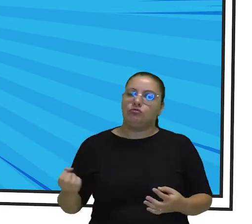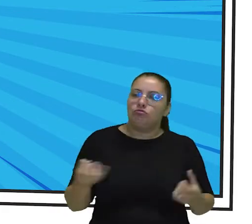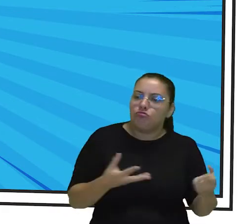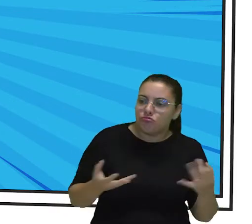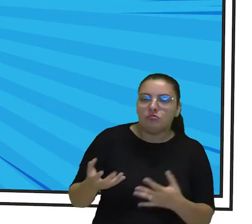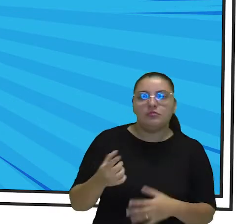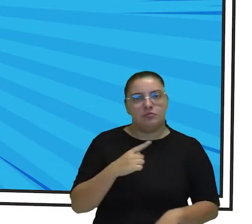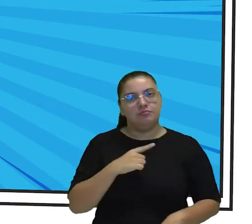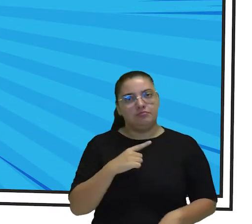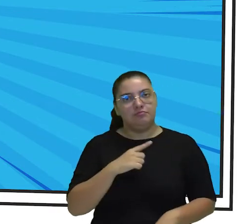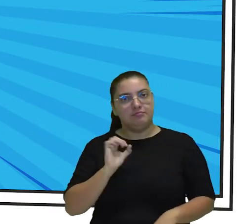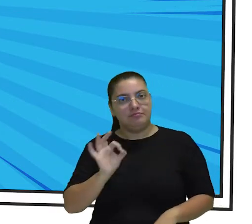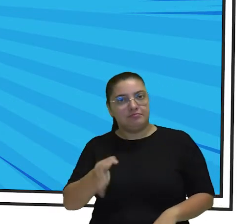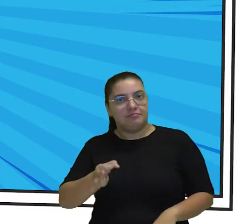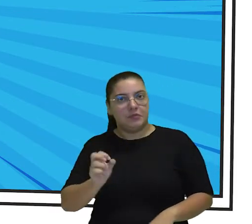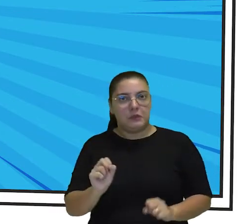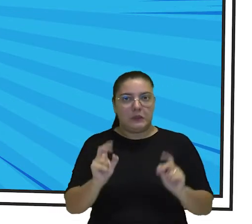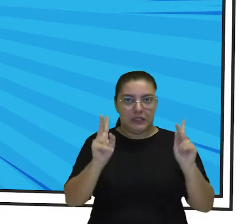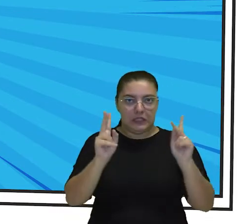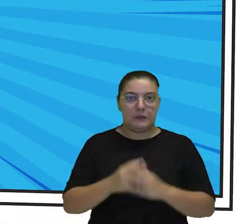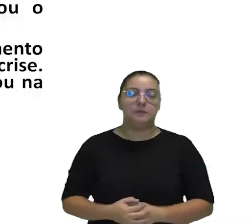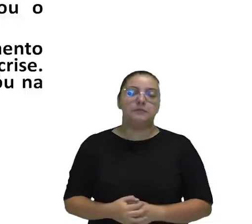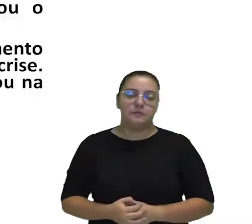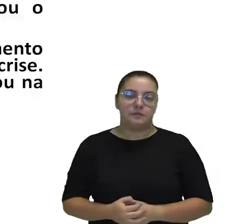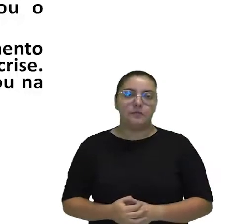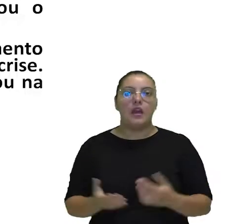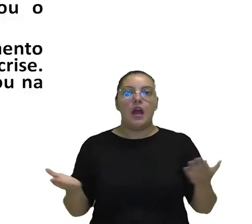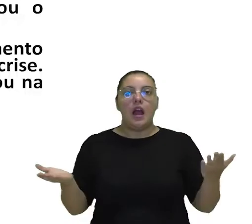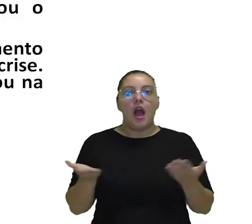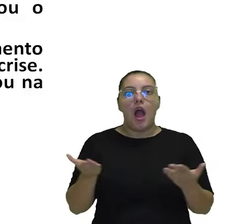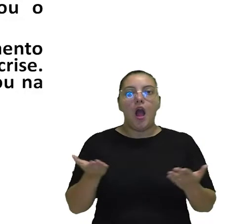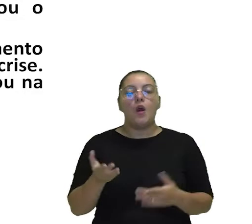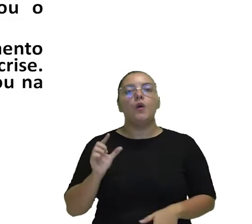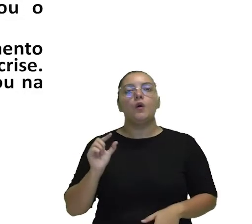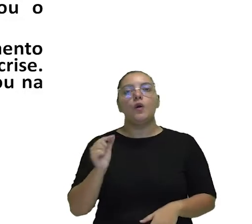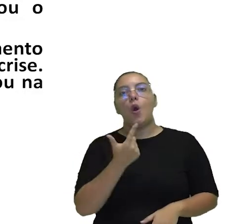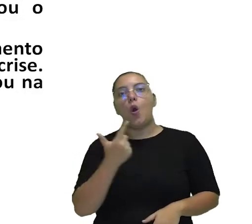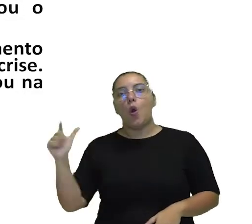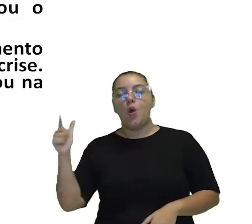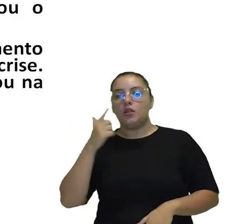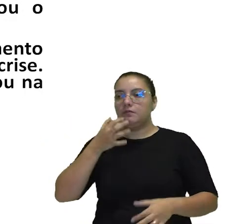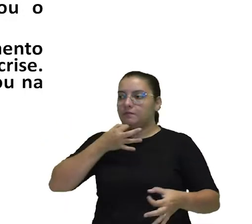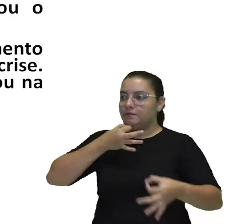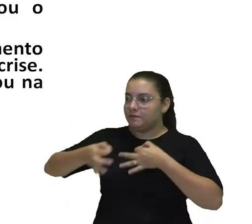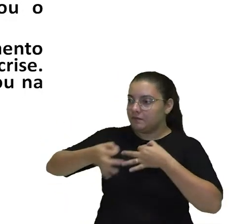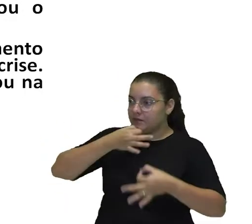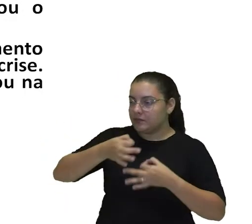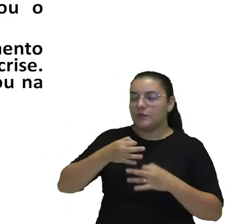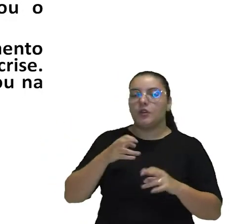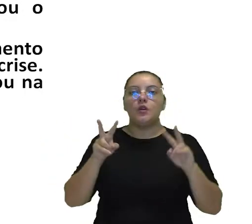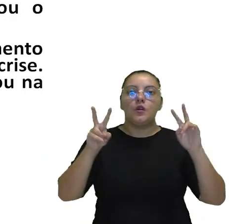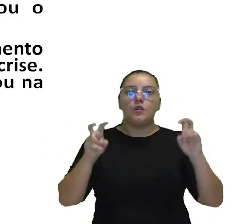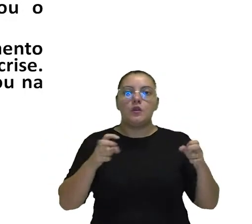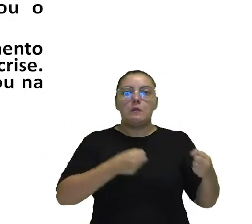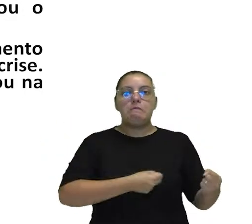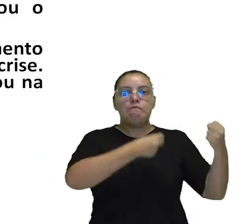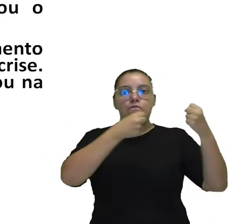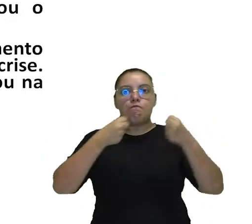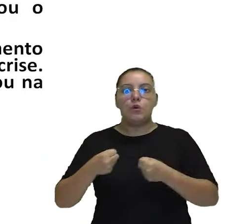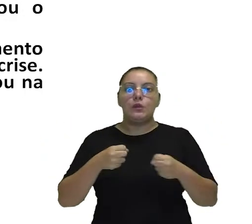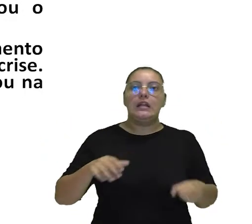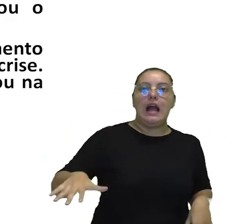Faz sentido, não é isso? Vamos passar para uma outra análise, a da centralização do poder